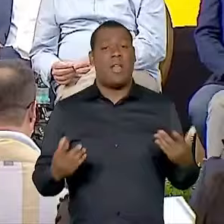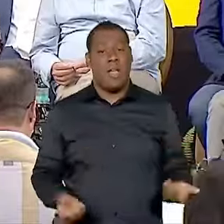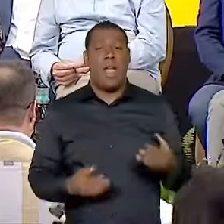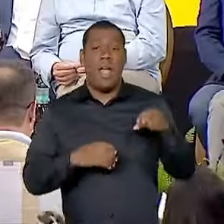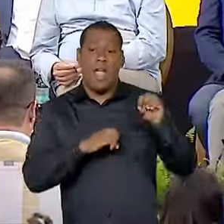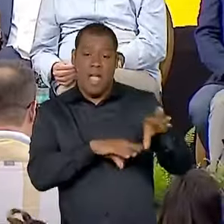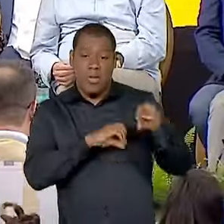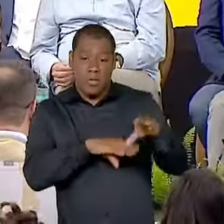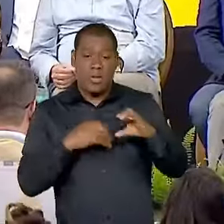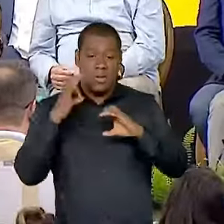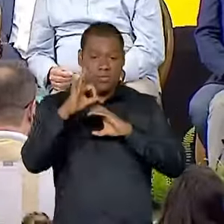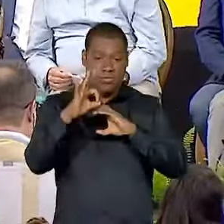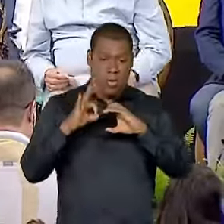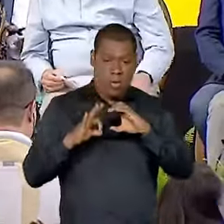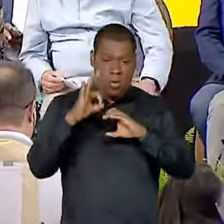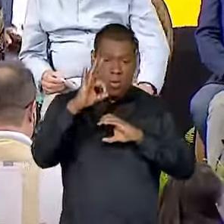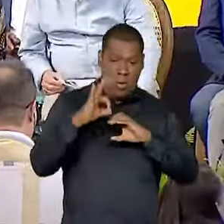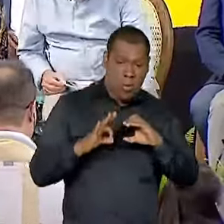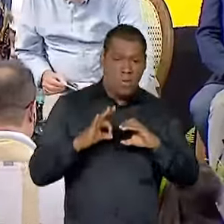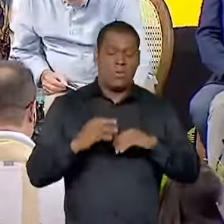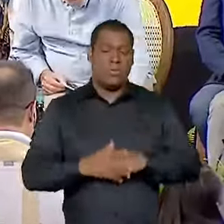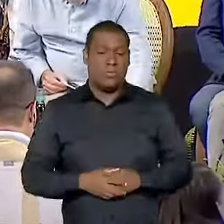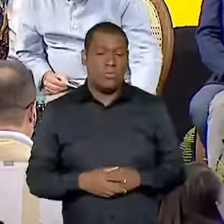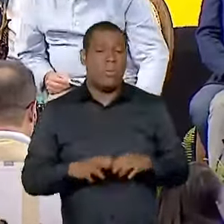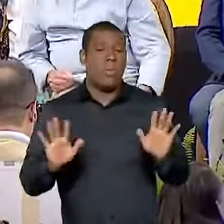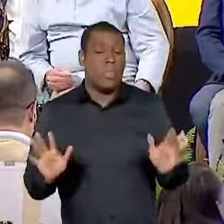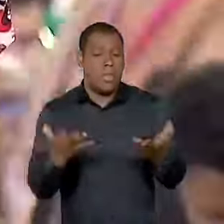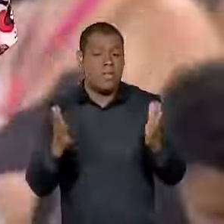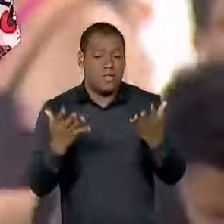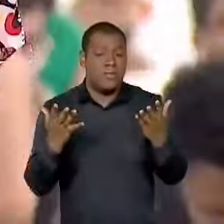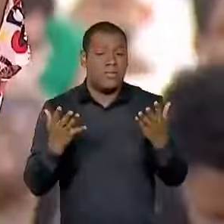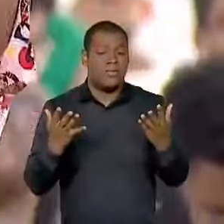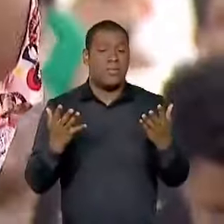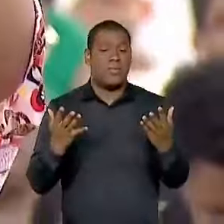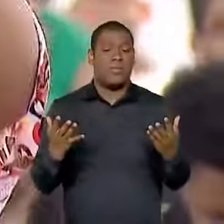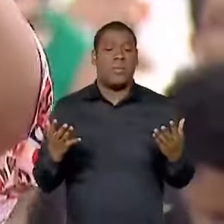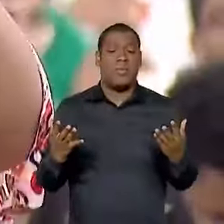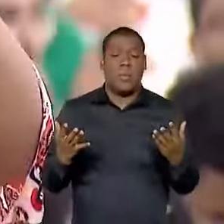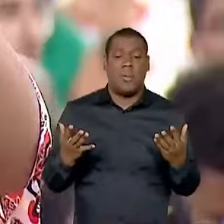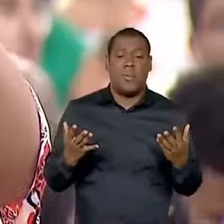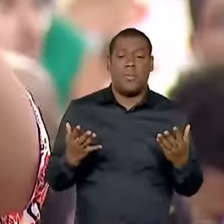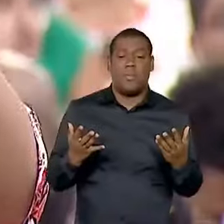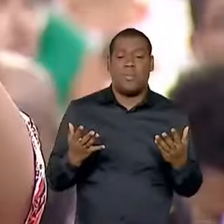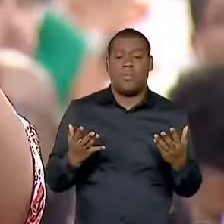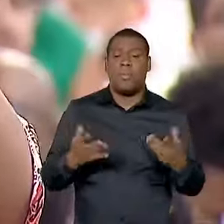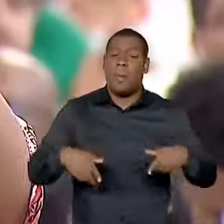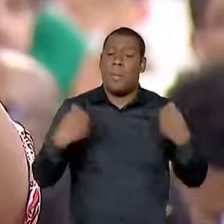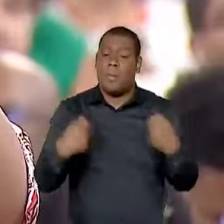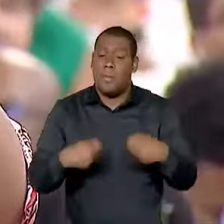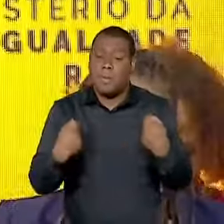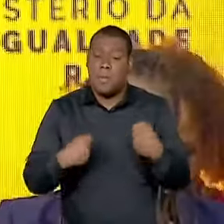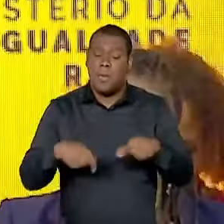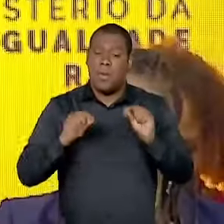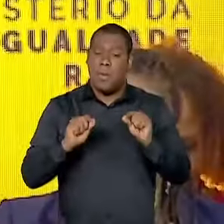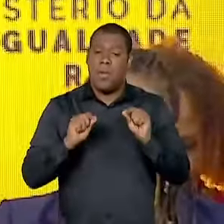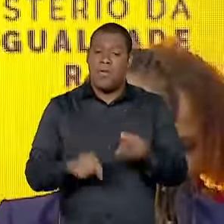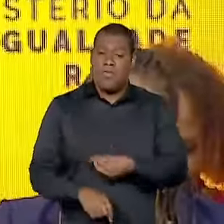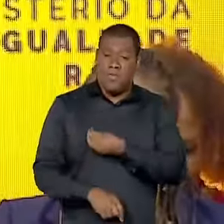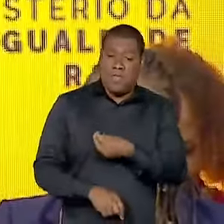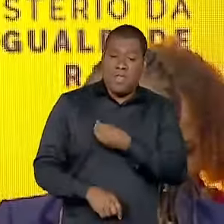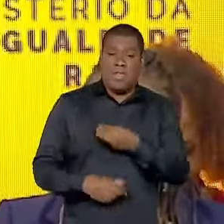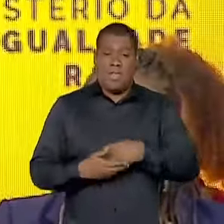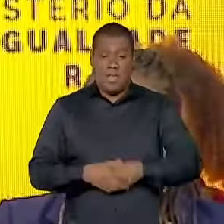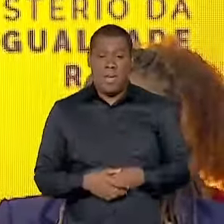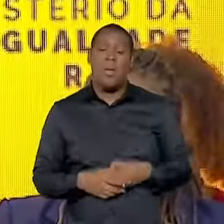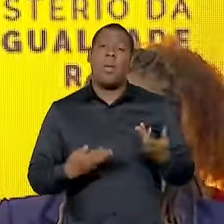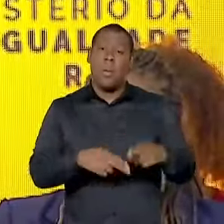as cotas, os incentivos, eles só são necessário se houver vida. Então a